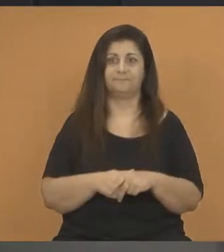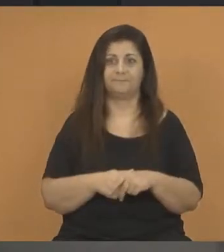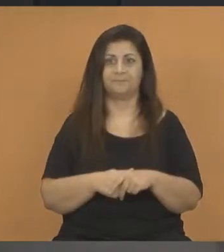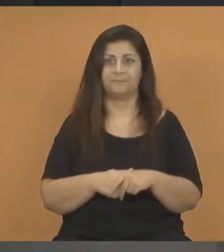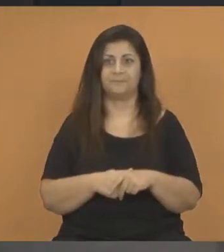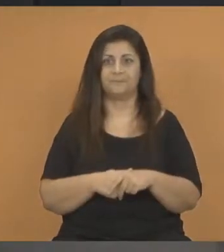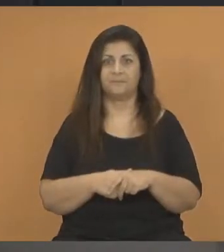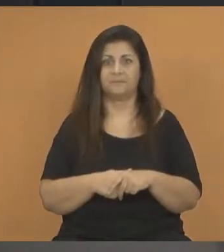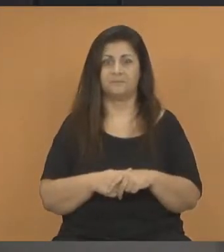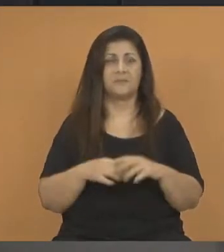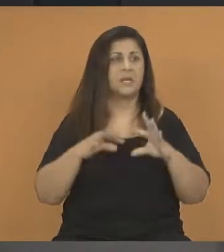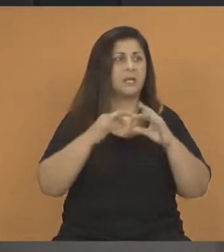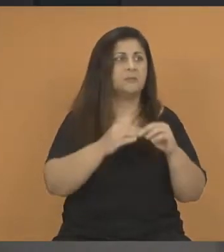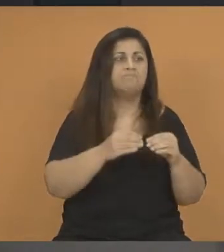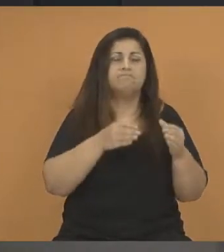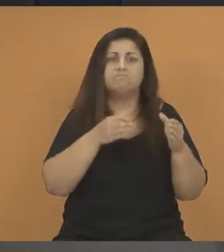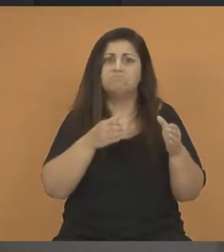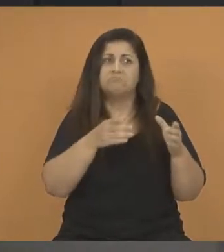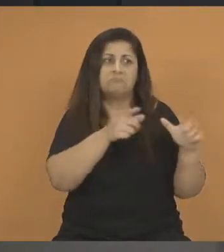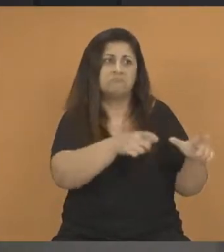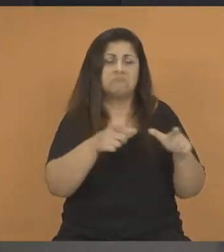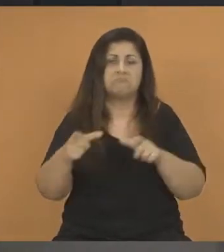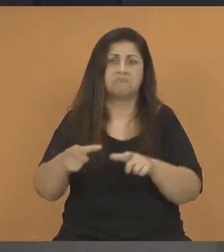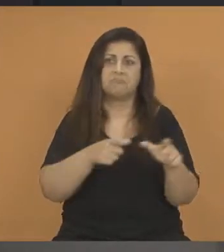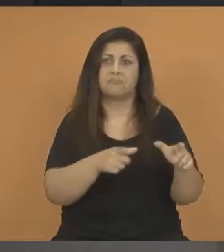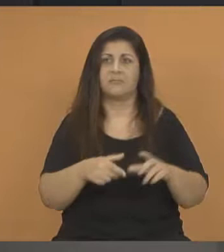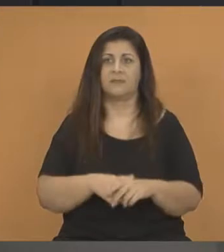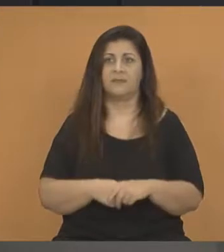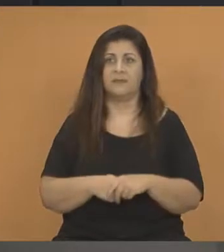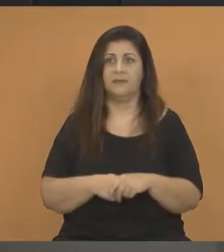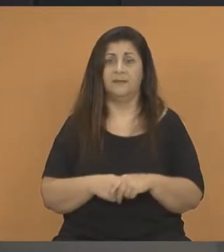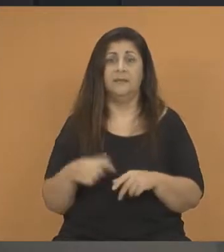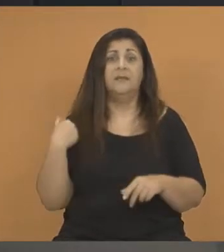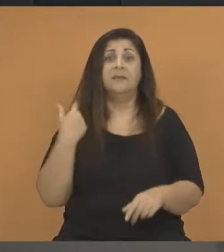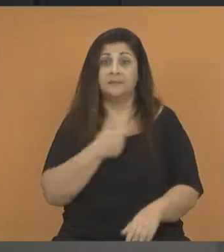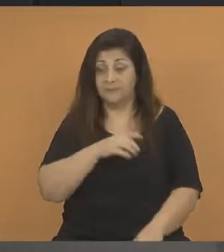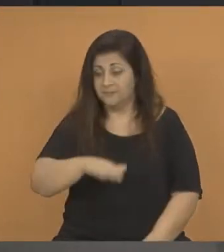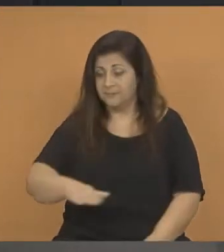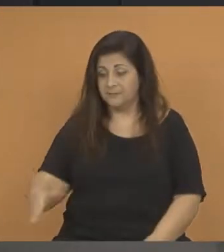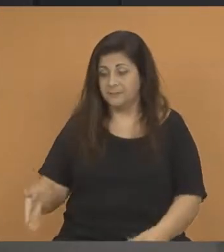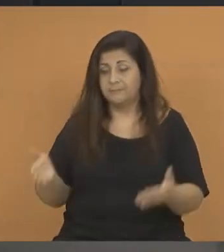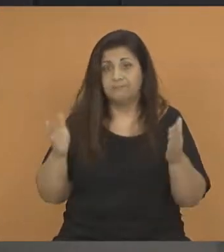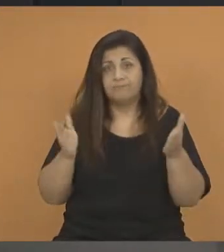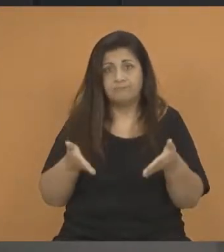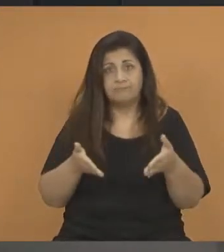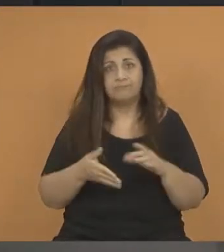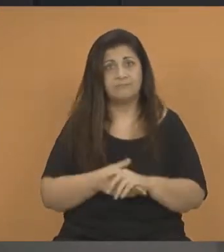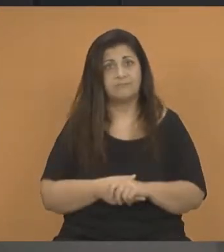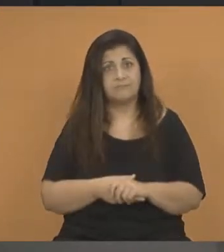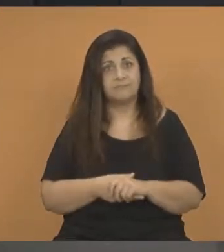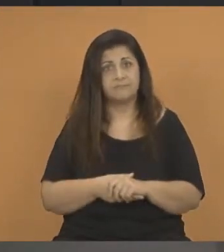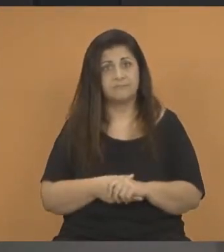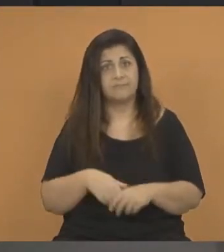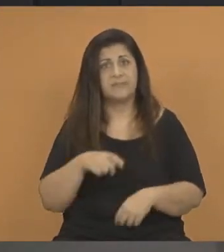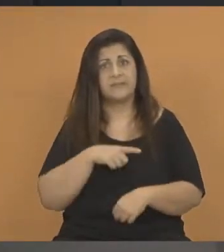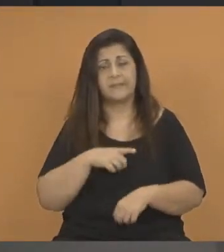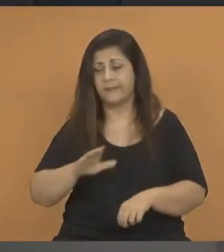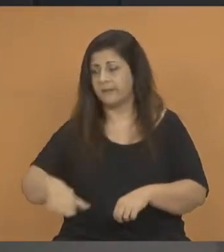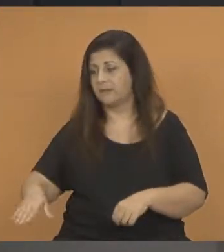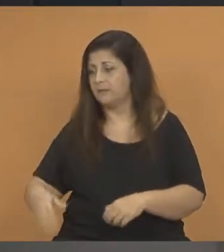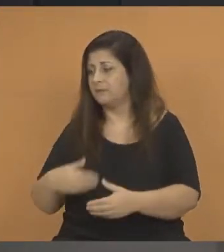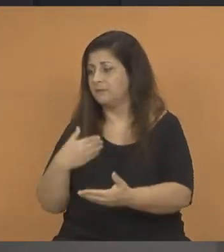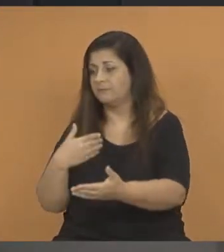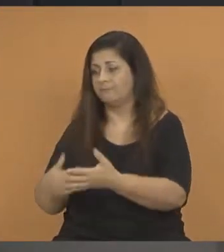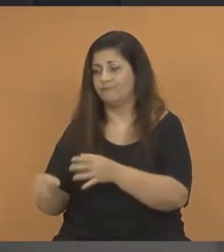todos os segmentos, principalmente as nossas crianças hoje, que ficam algumas largadas na